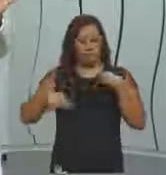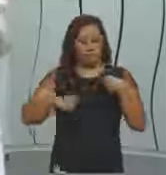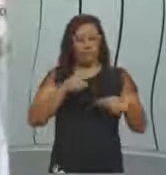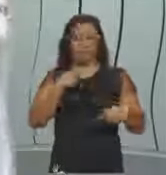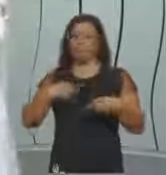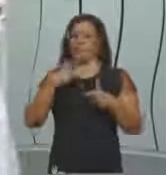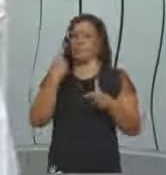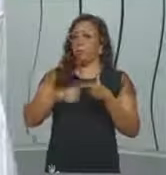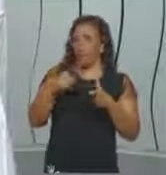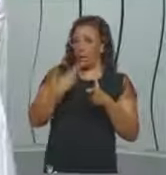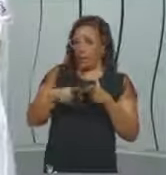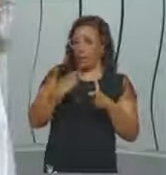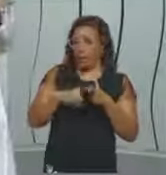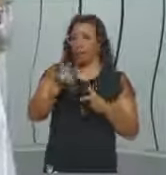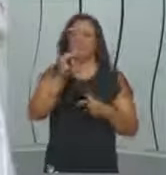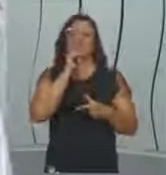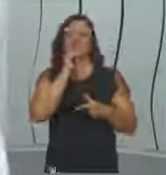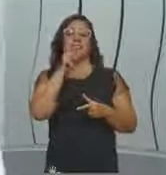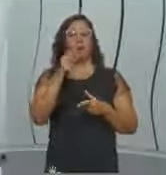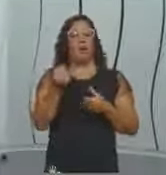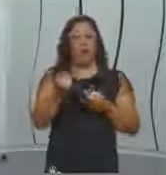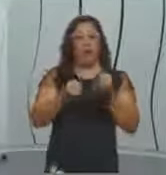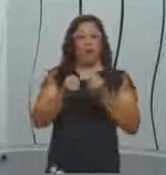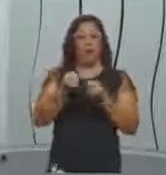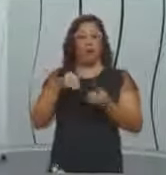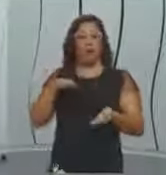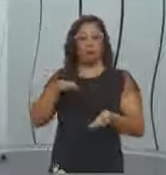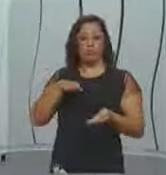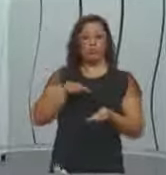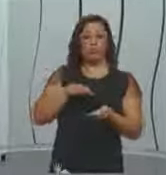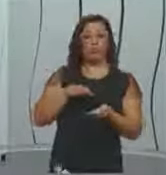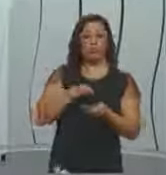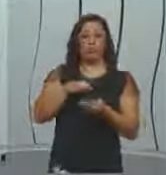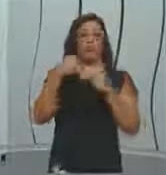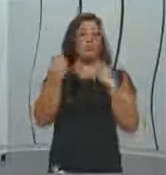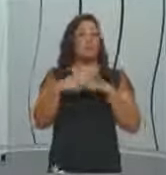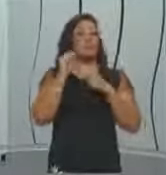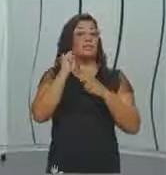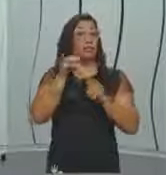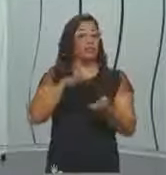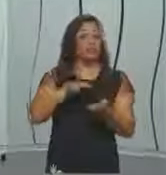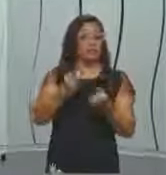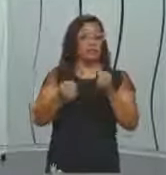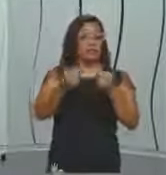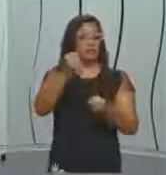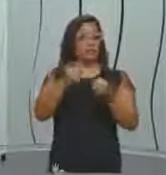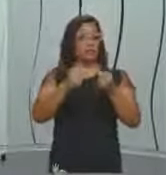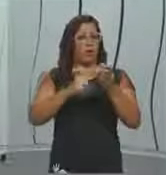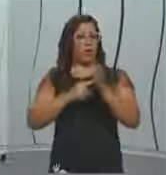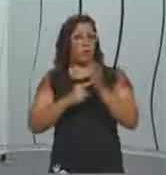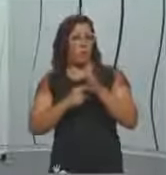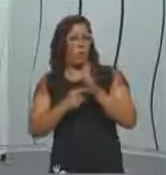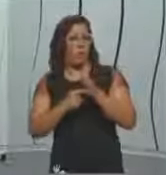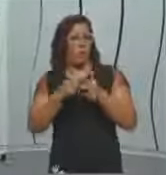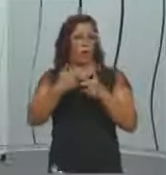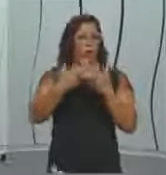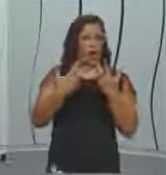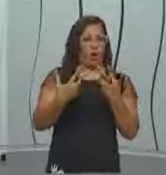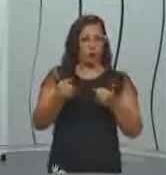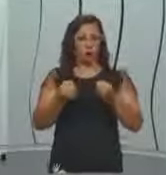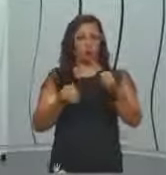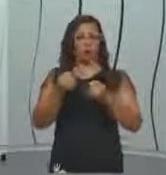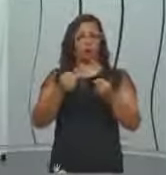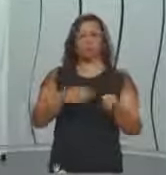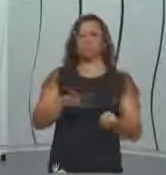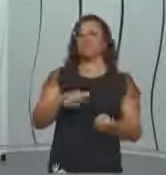sistema. Imagine um carro ao andar. Ele precisa estar com todas as peças, todas em harmonia, todas funcionando para o